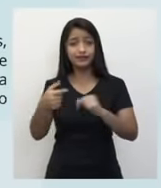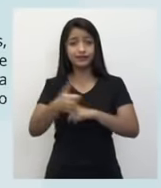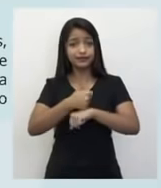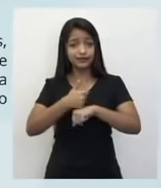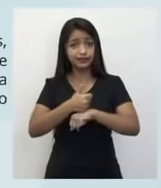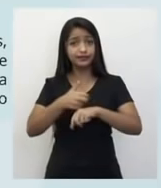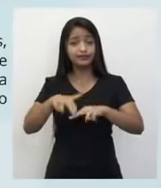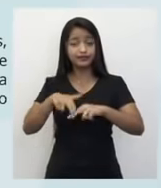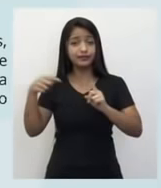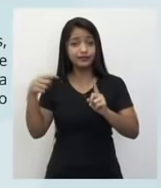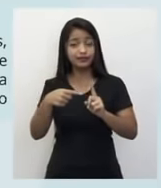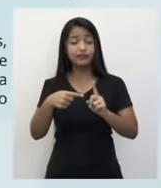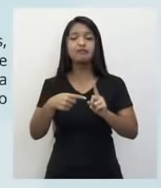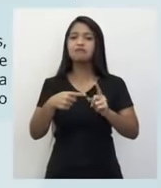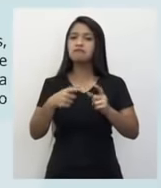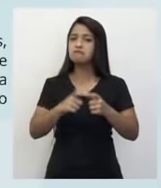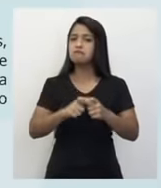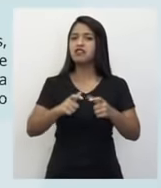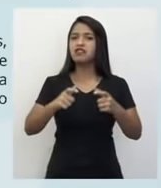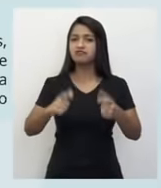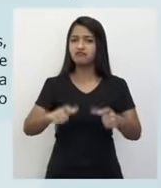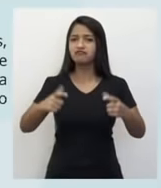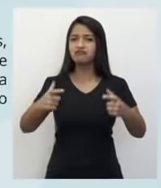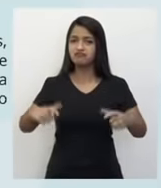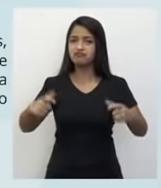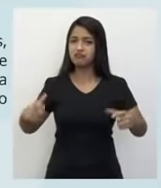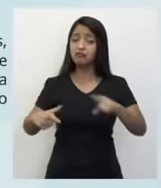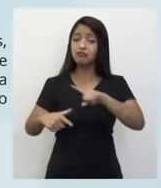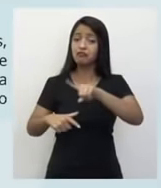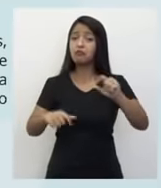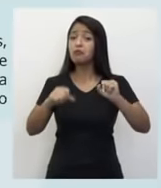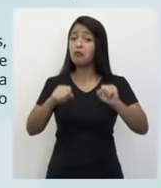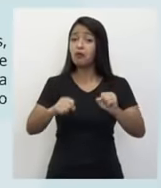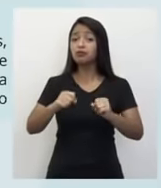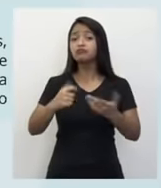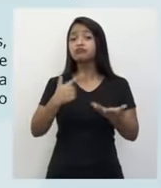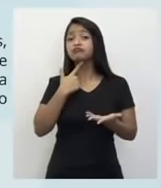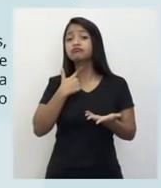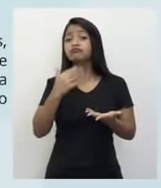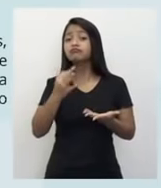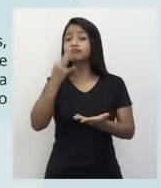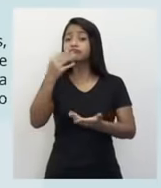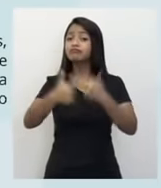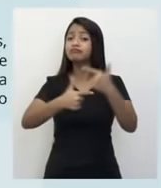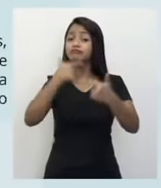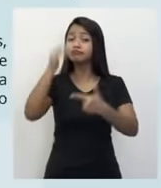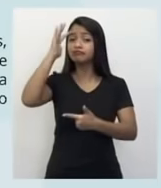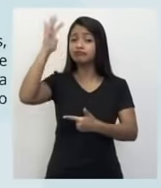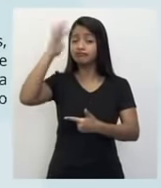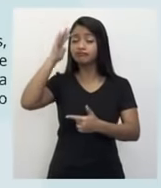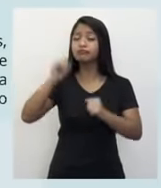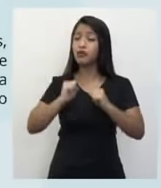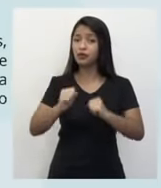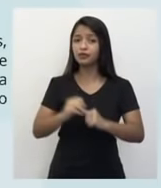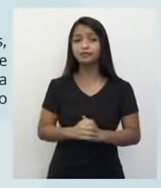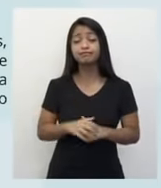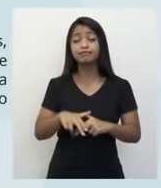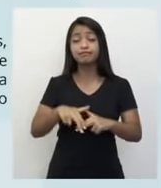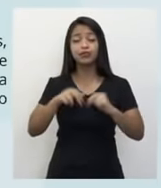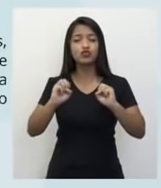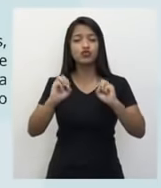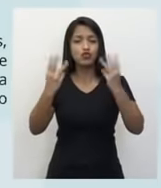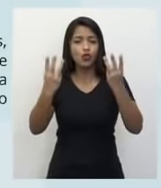ganhando cada vez mais espaço. Então, é uma profissão que vocês podem pensar, tá, turma? Então, o aumento de peças teatrais e eventos, como shows,